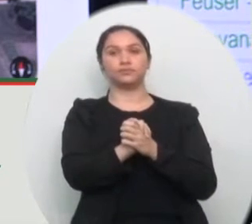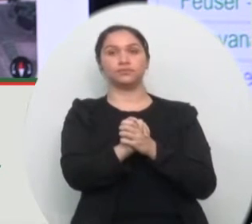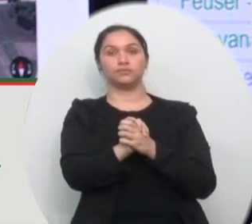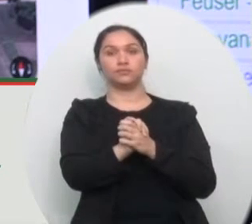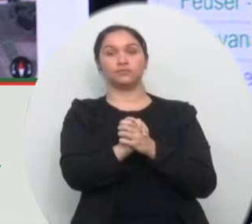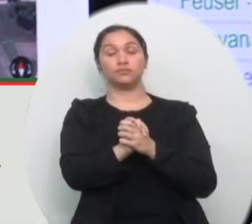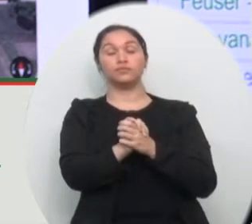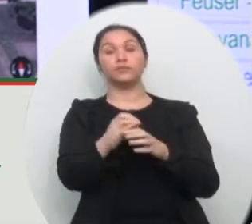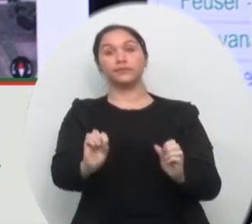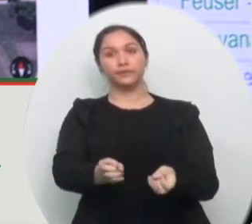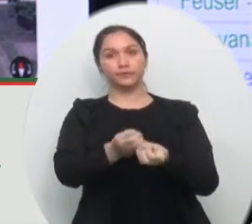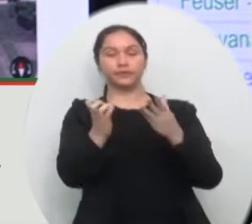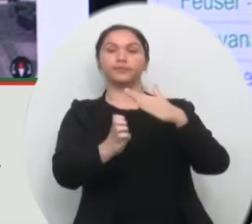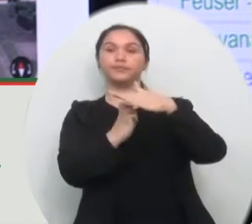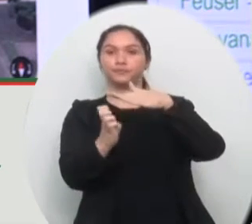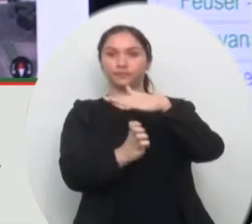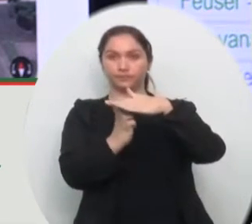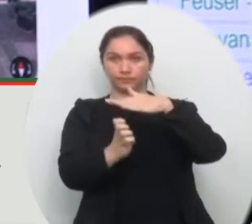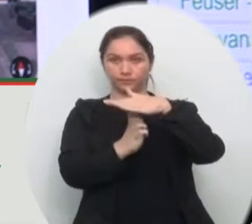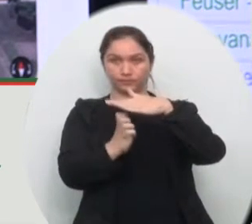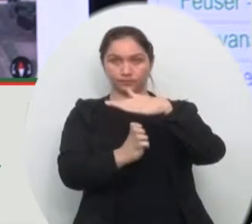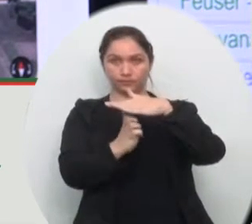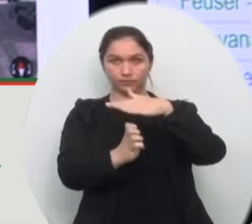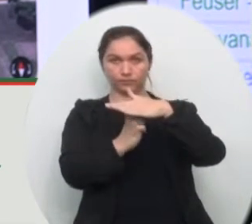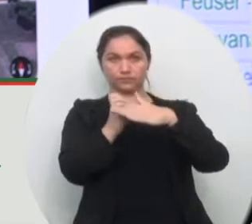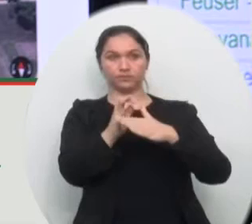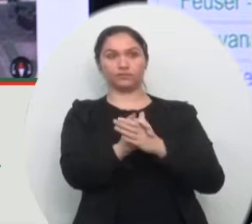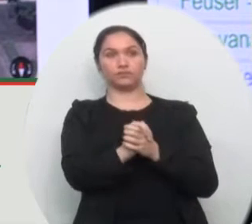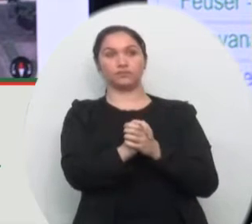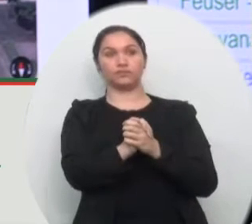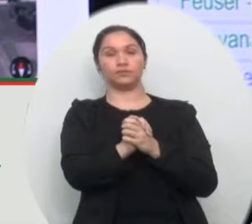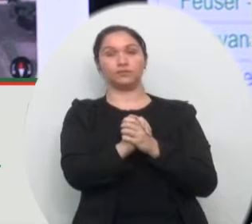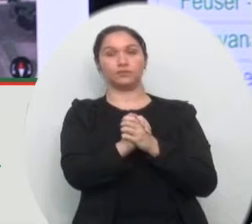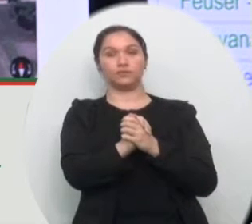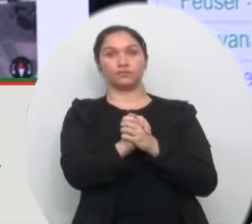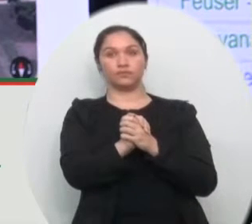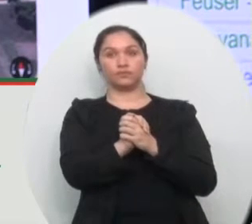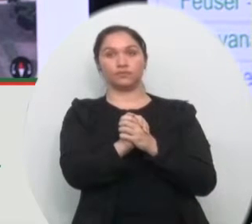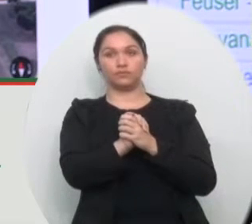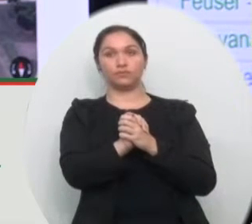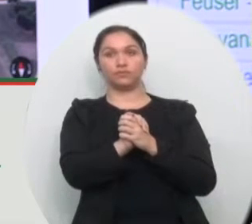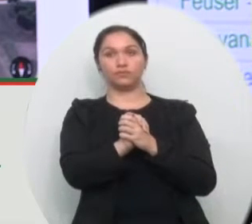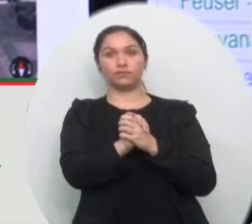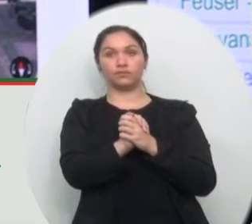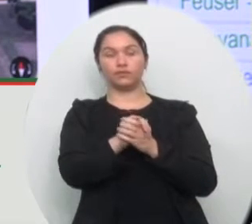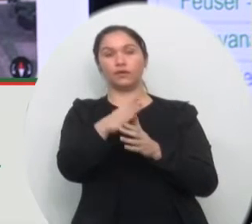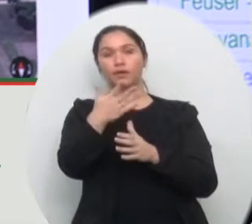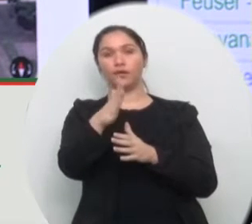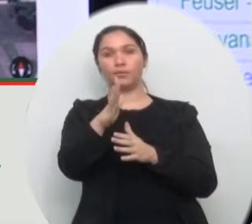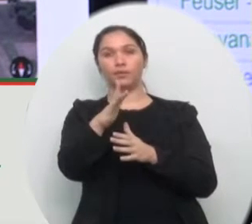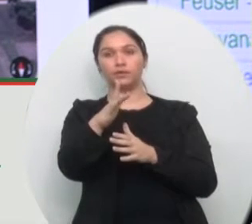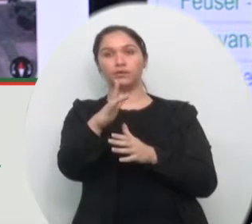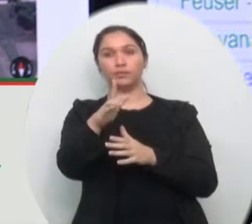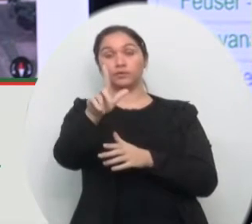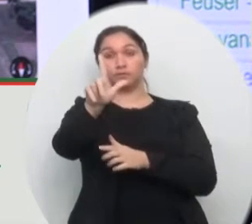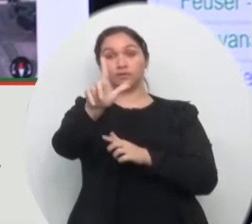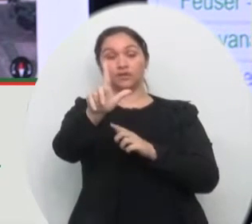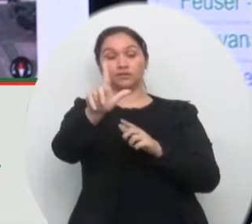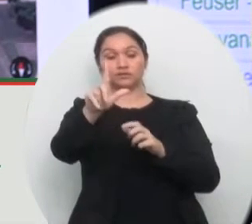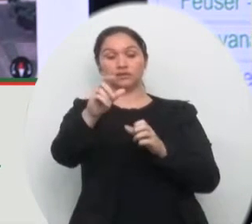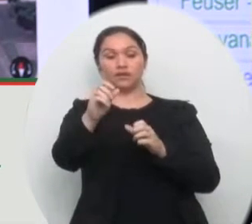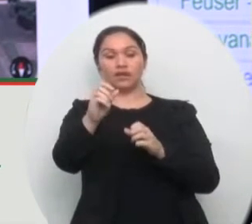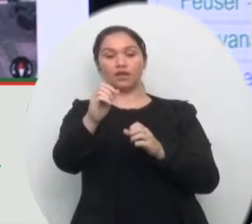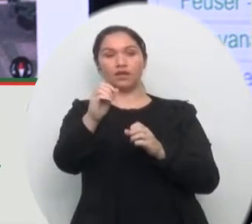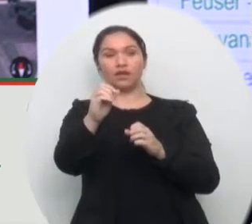A empresa, ela é constituída ali, tipo, fica praticamente um L, foi construída